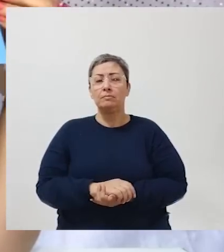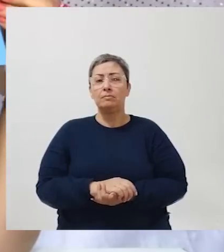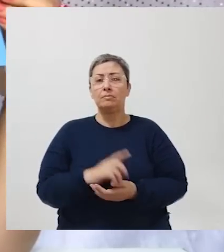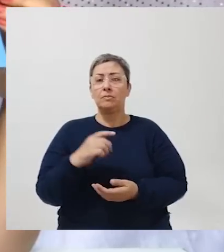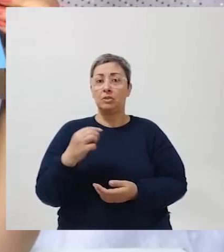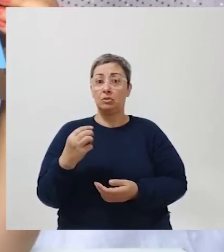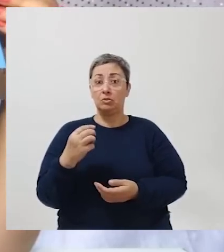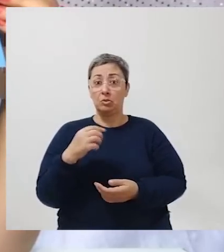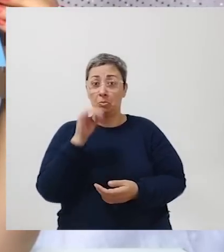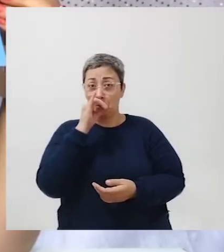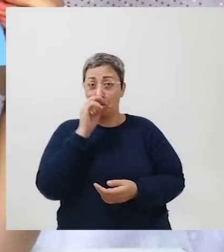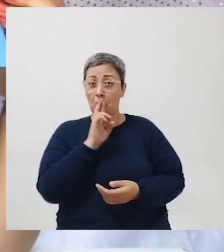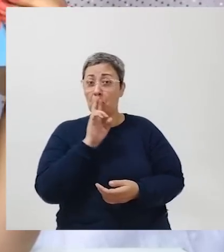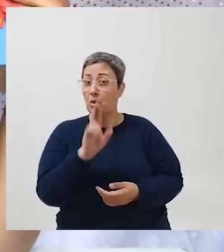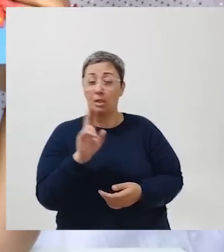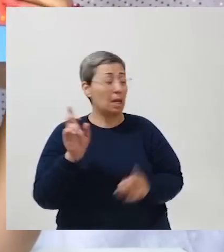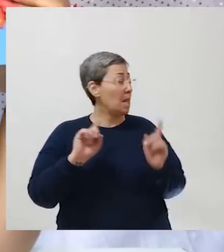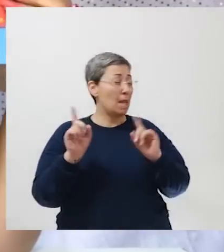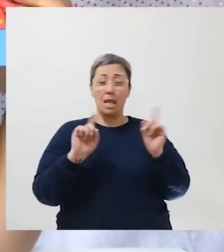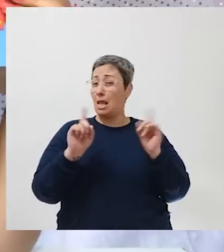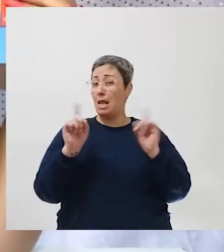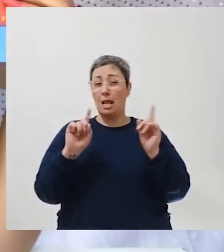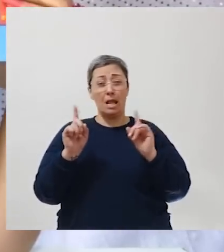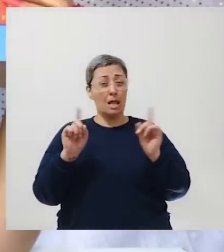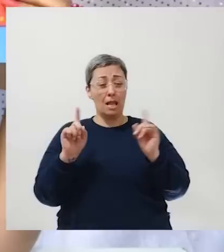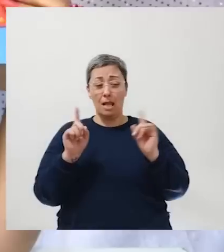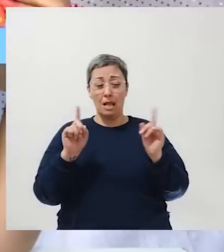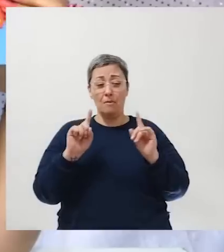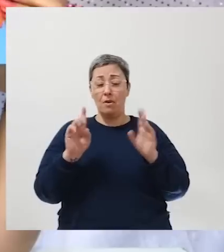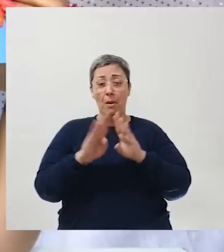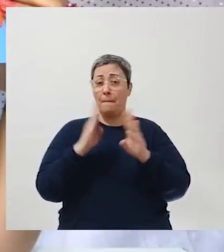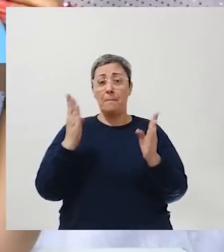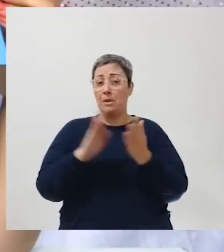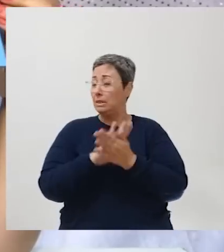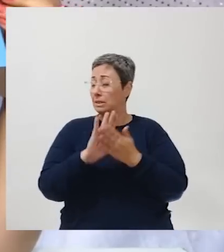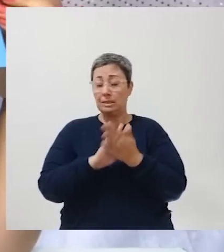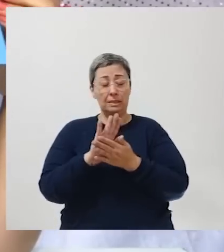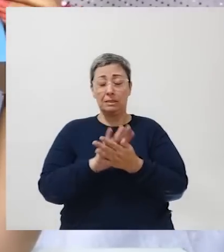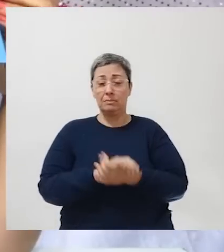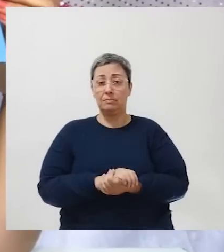E os porquinhos disseram lá de dentro: não vamos abrir.